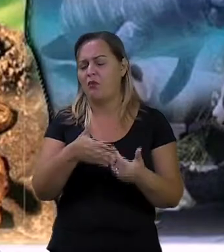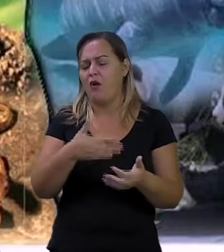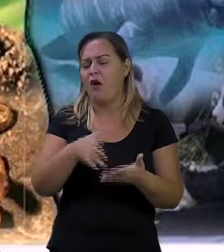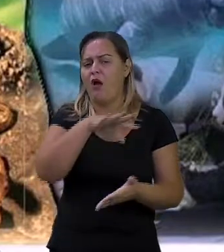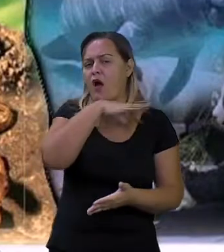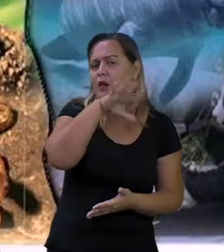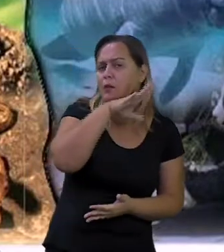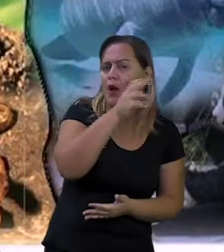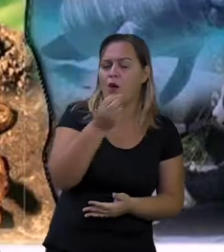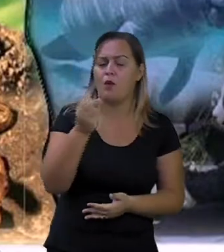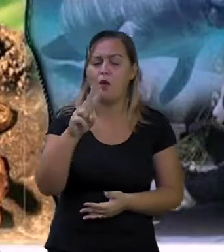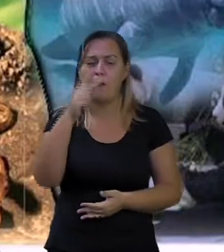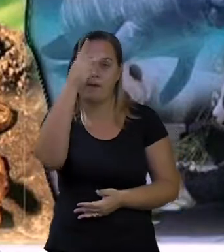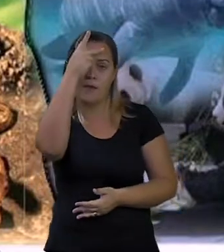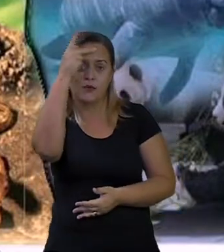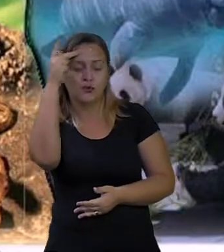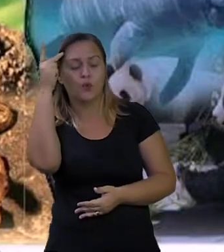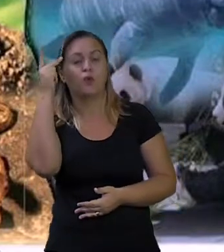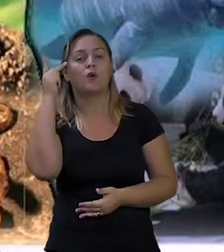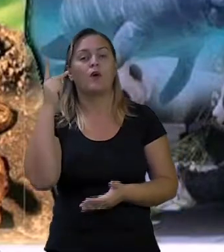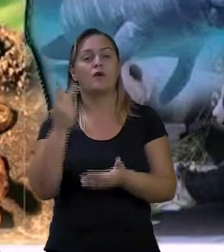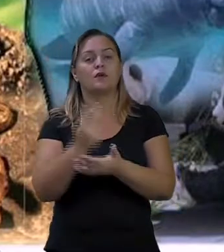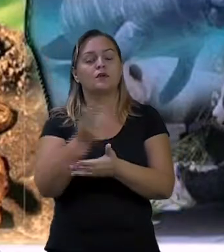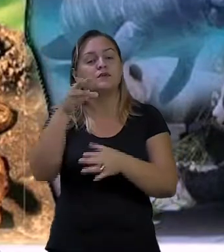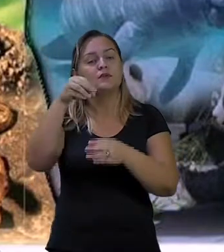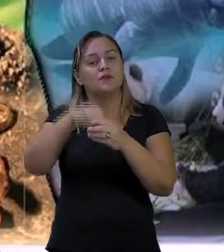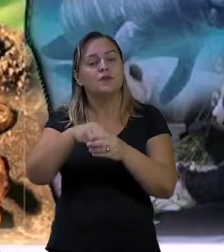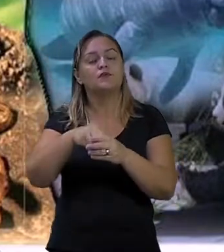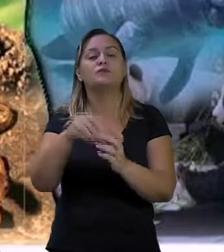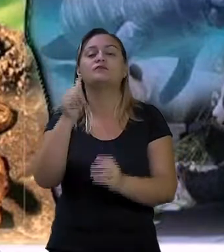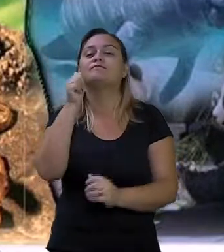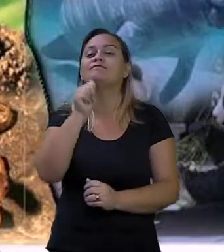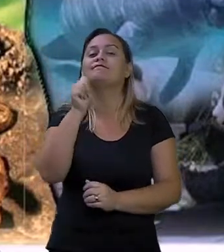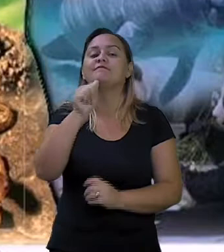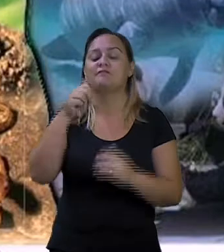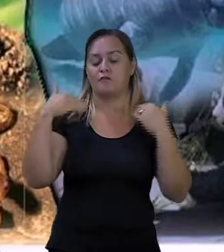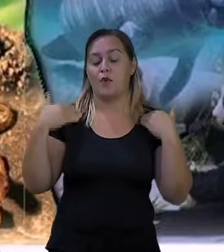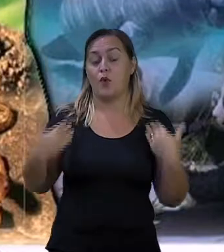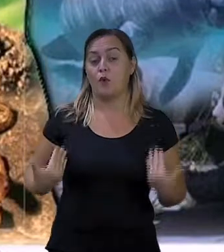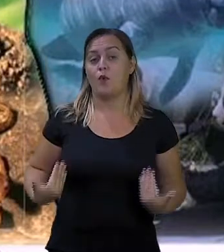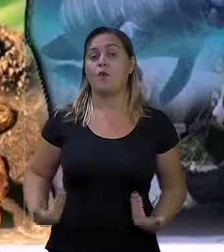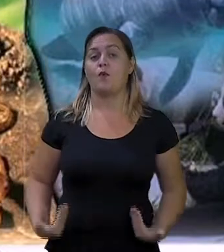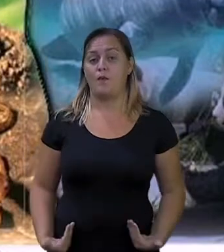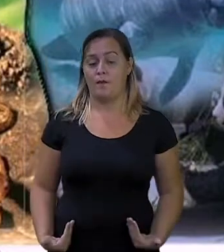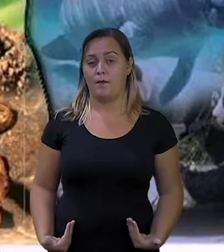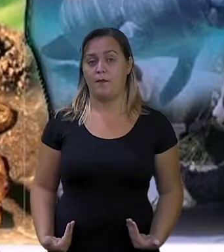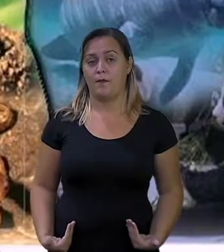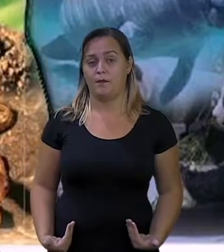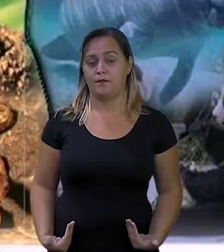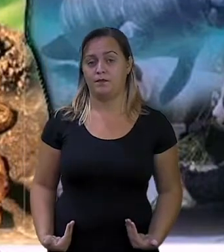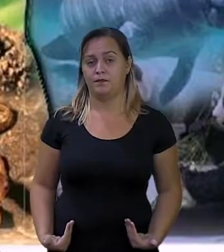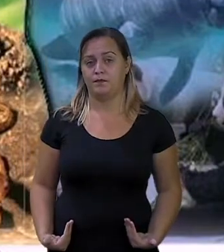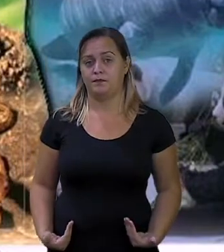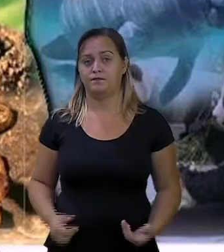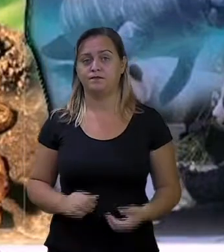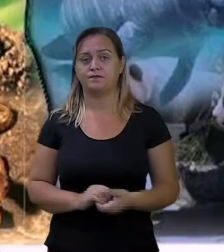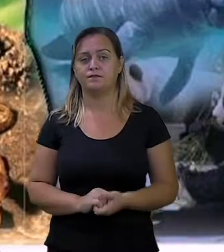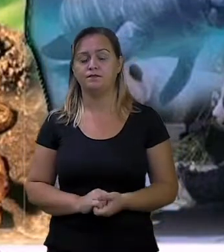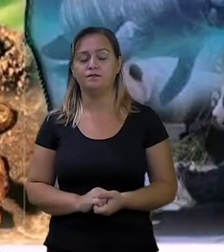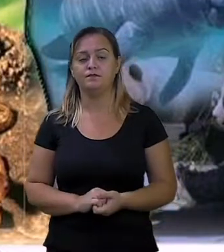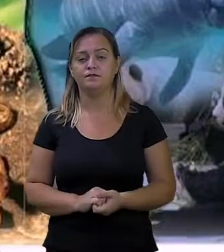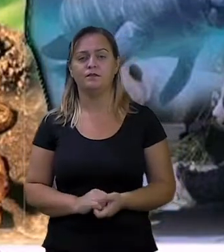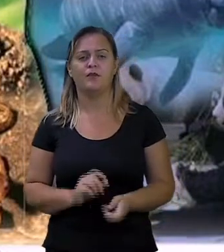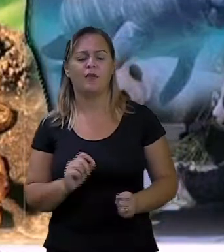do ser humano, enquanto nós, certo? Então, nós dissemos que este